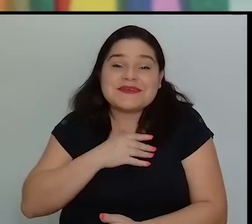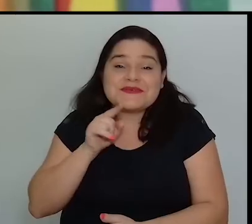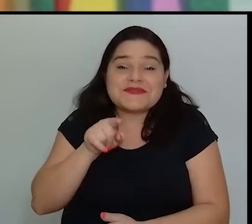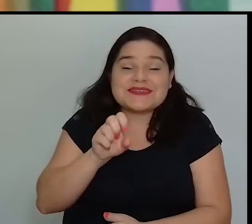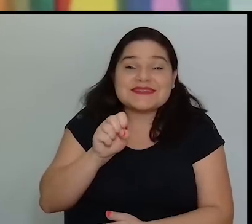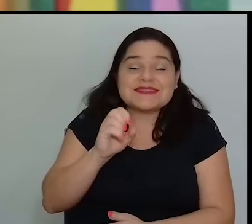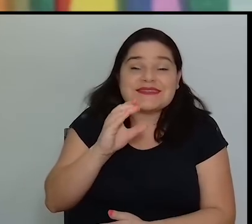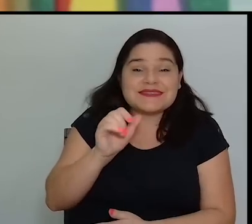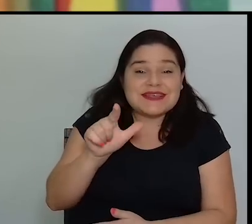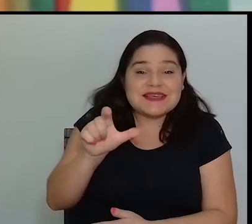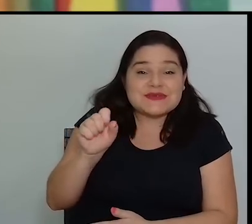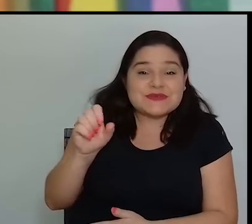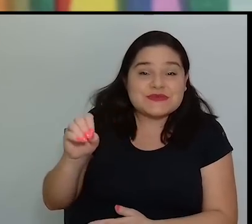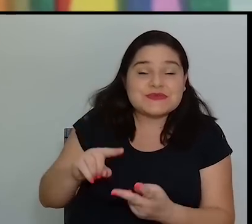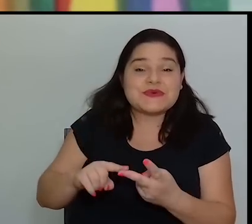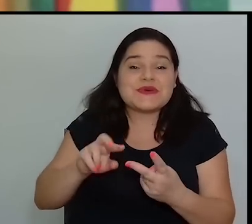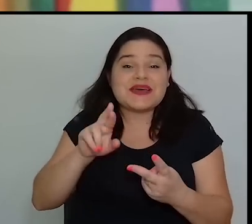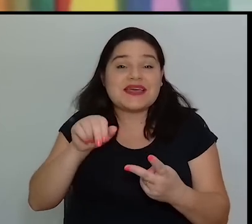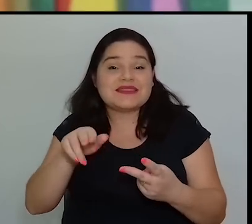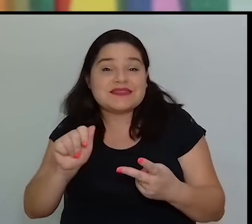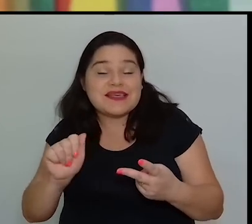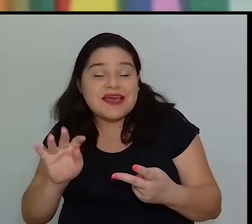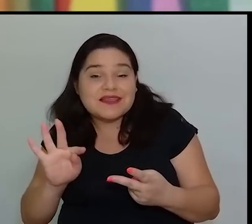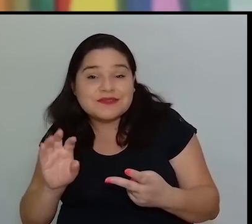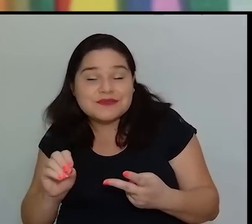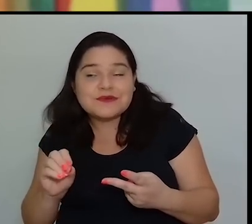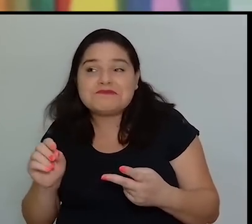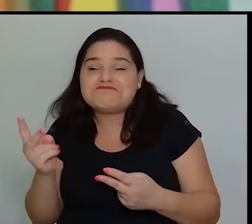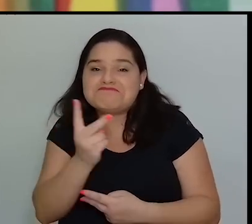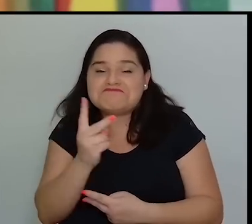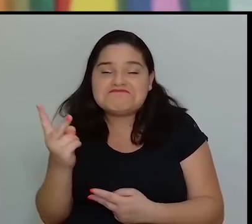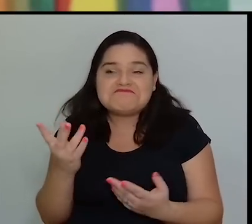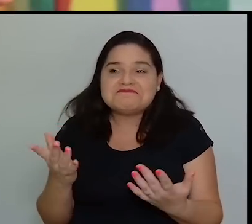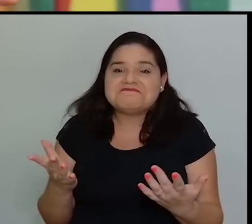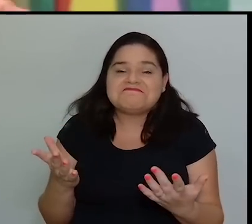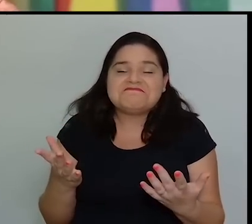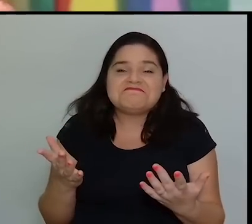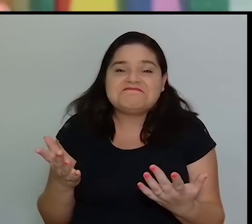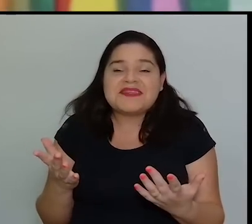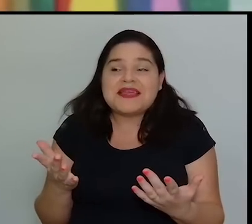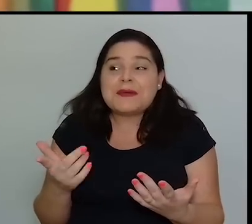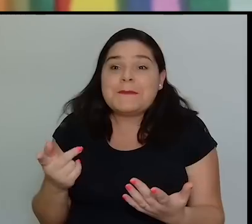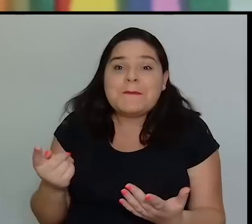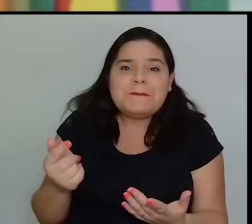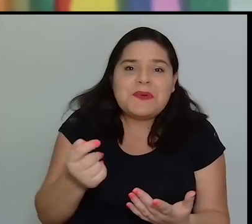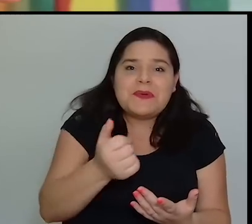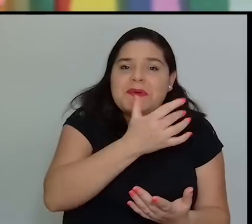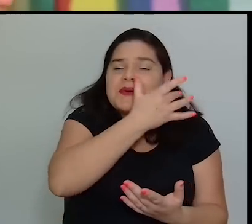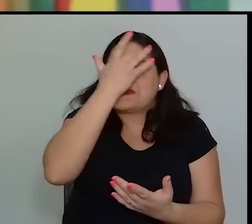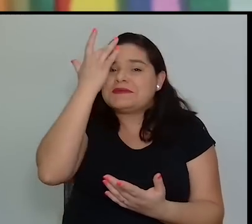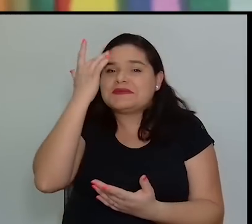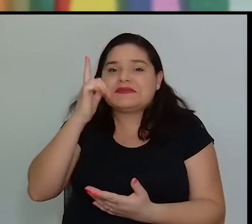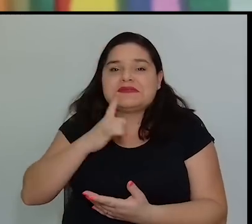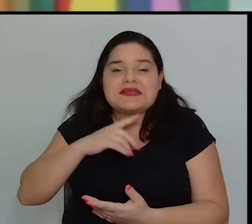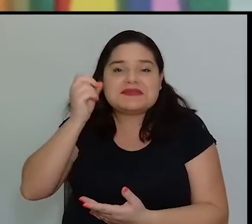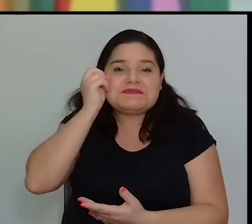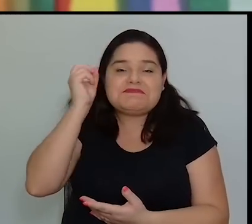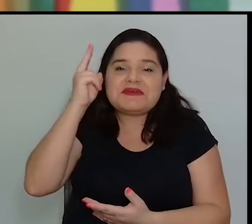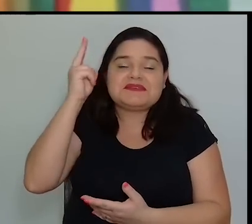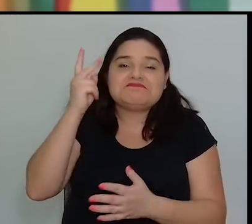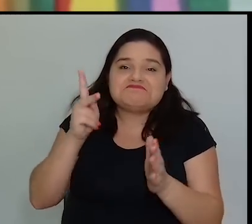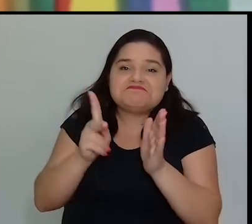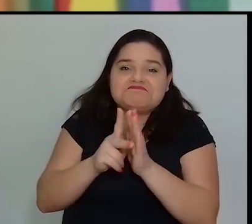e o Renato talvez é realmente a gente falava né poucas poucas pessoas têm a noção